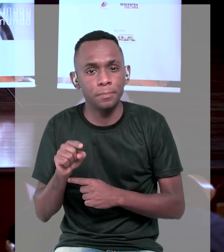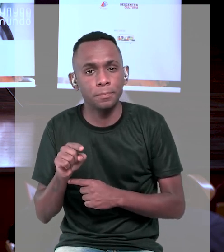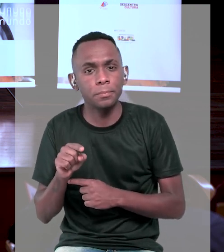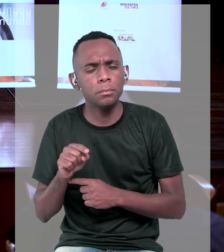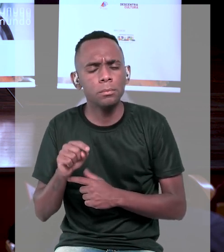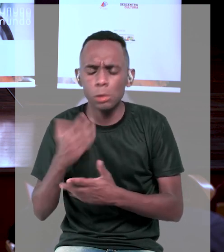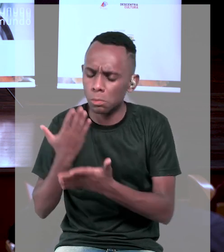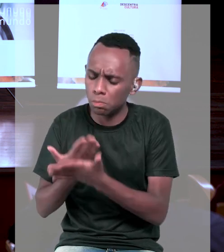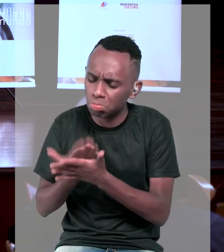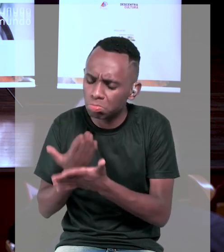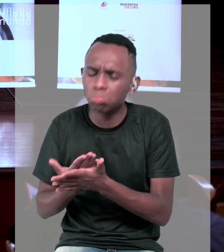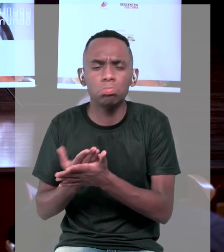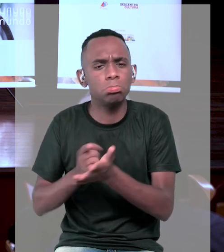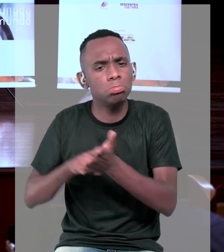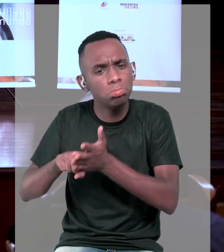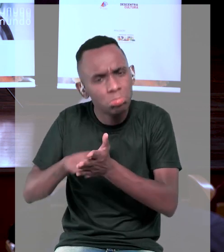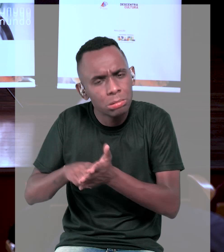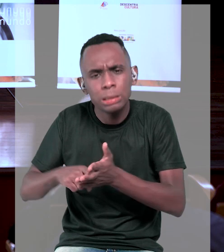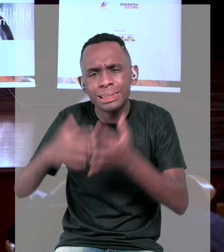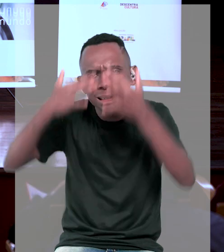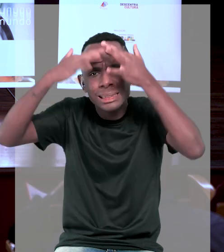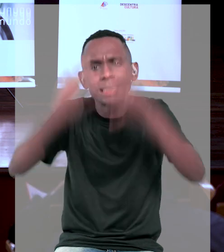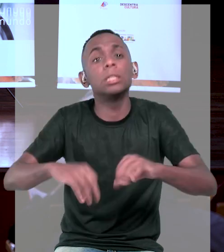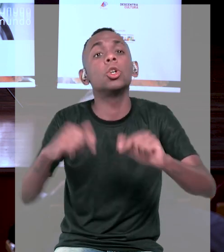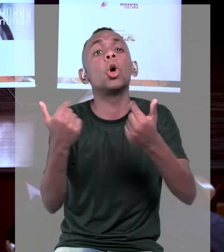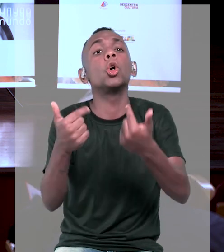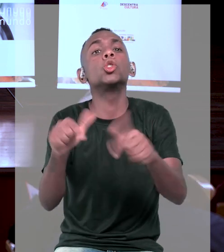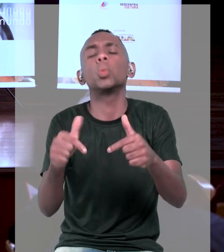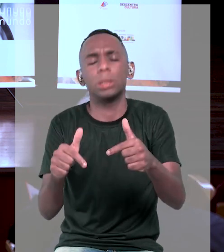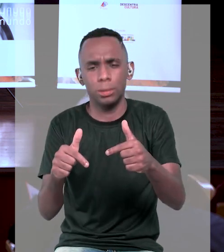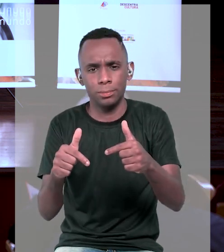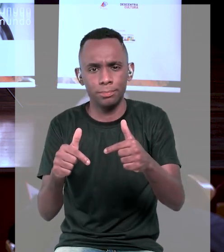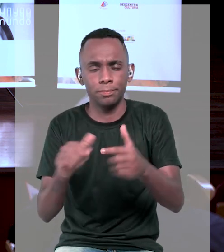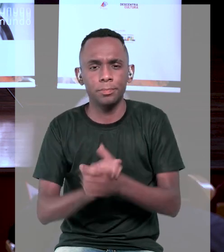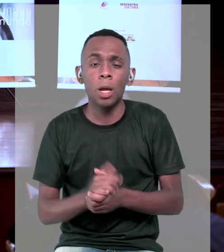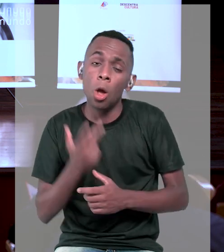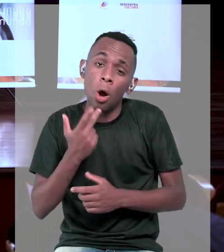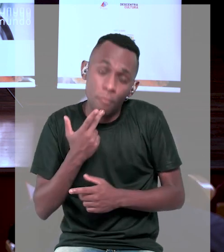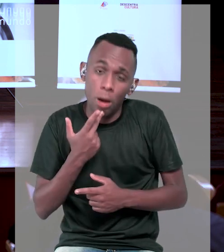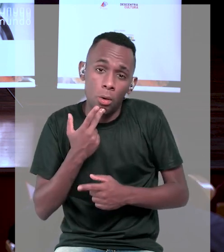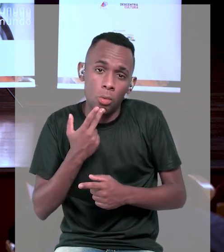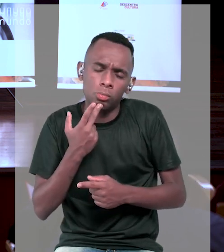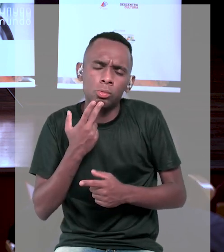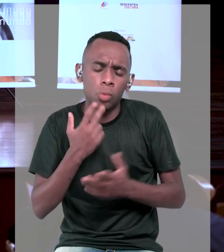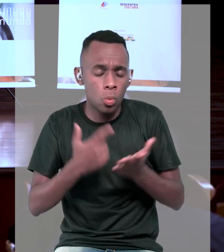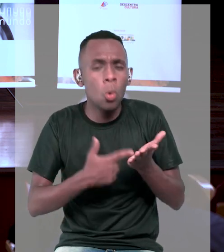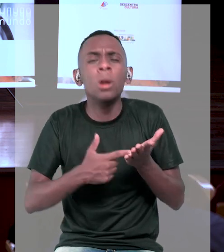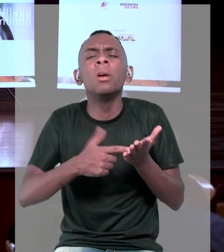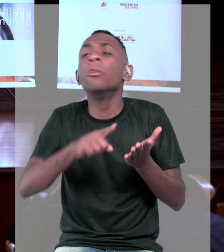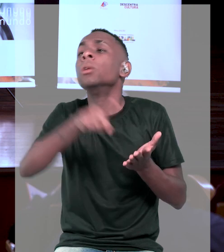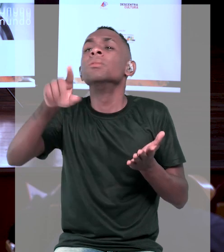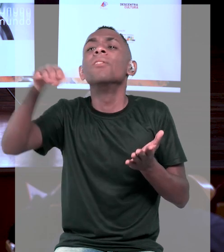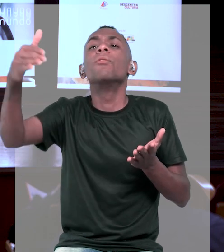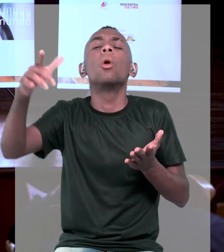um estudioso da incerteza e do cálculo da incerteza. Eu falo um pouco disso num livro que está aí fora, ao lado